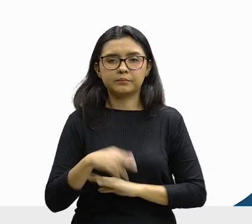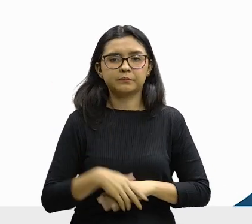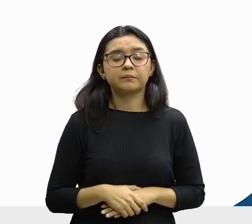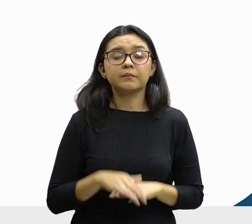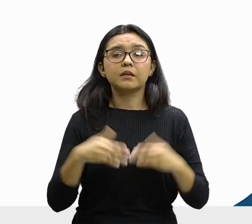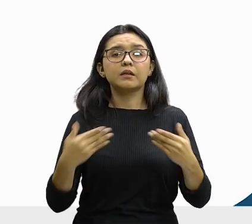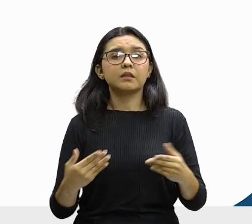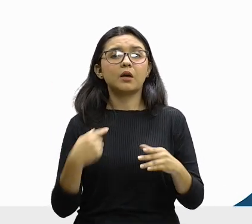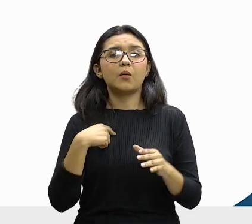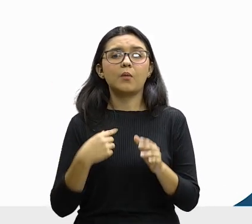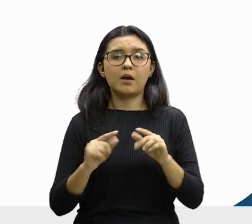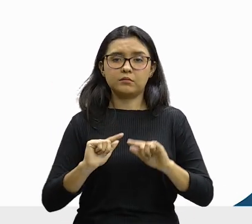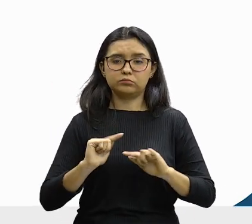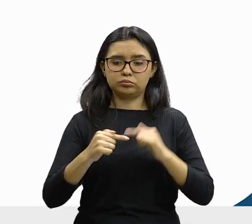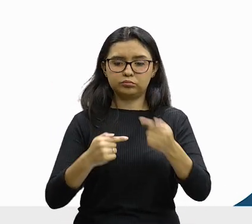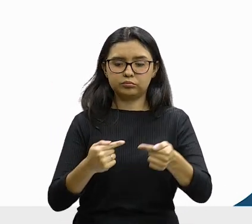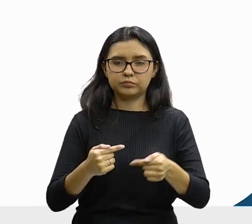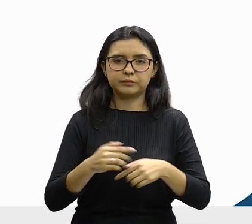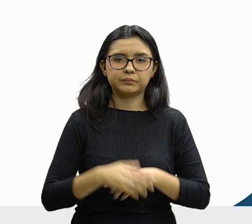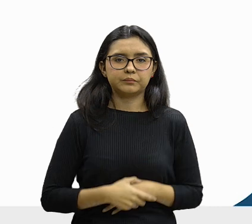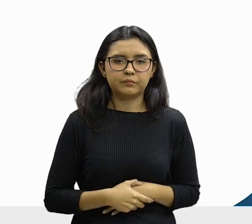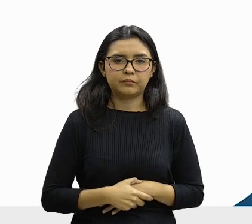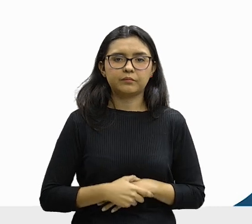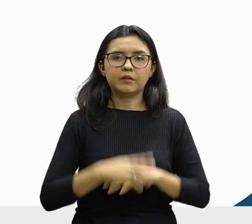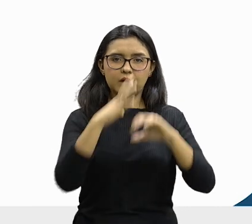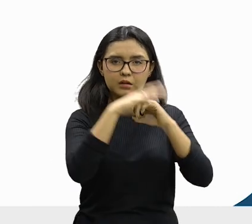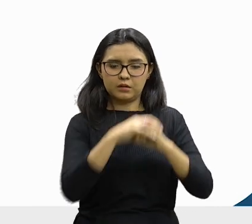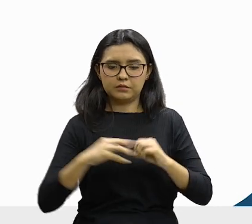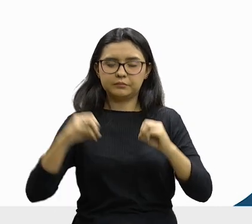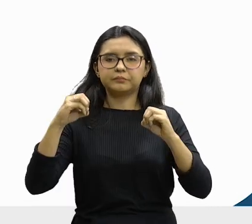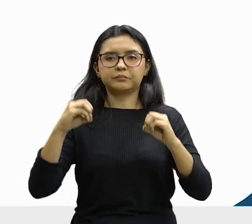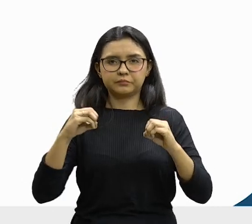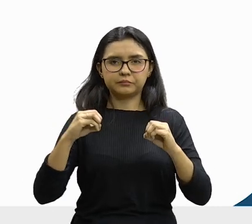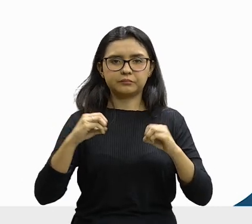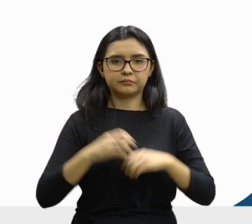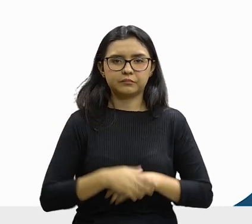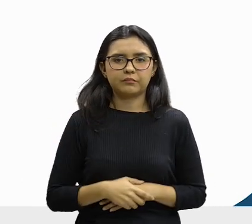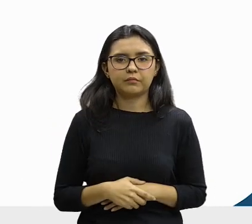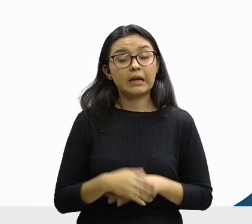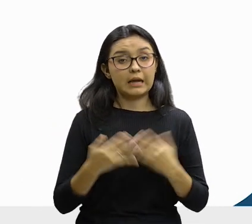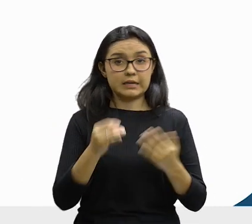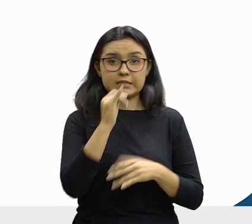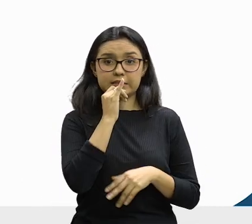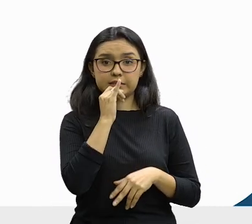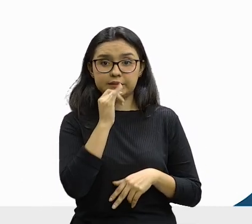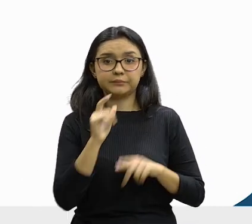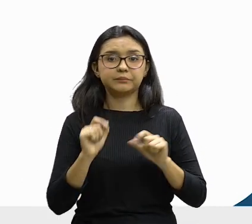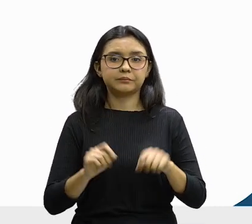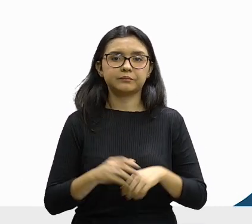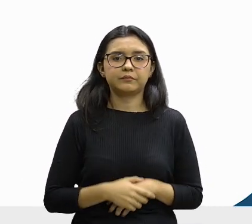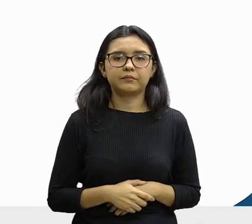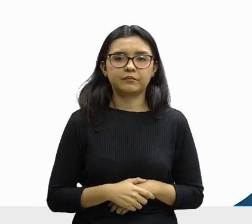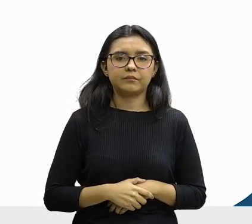sexuada ocorrerá em um, a reprodução assexuada ocorrerá em outro. No caso,